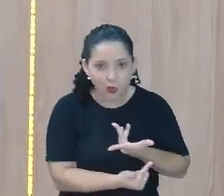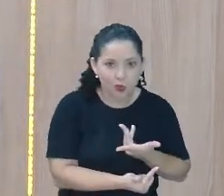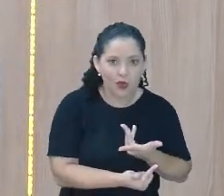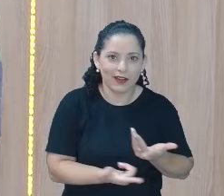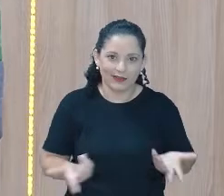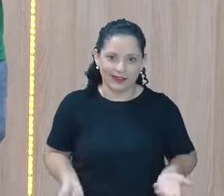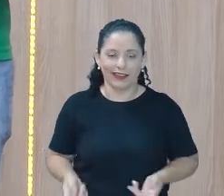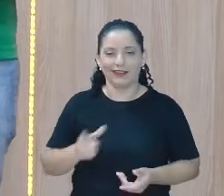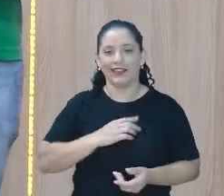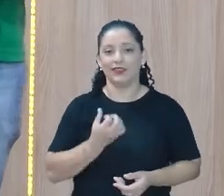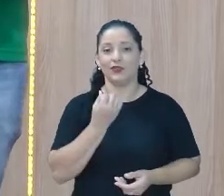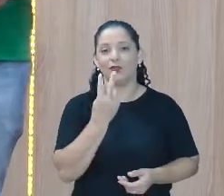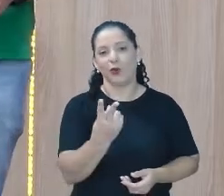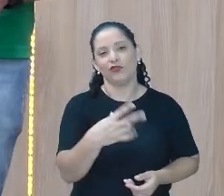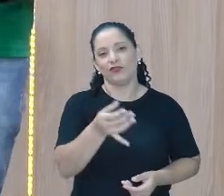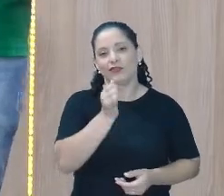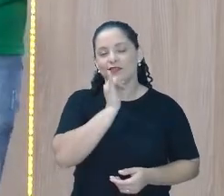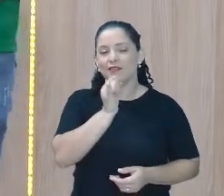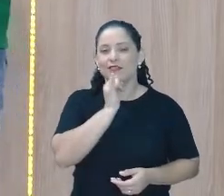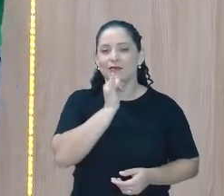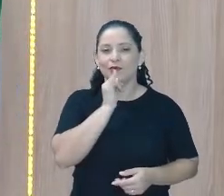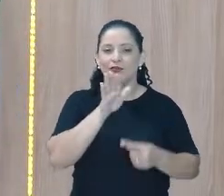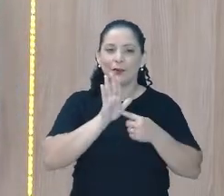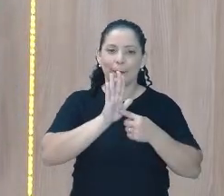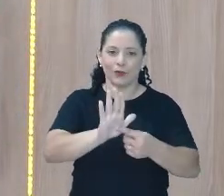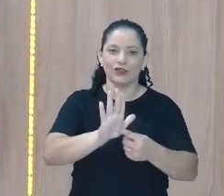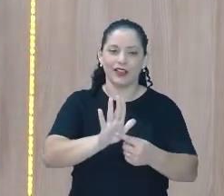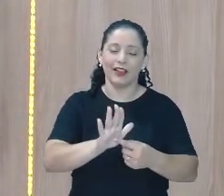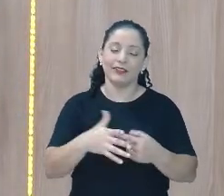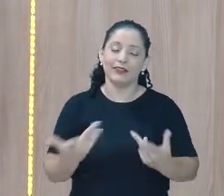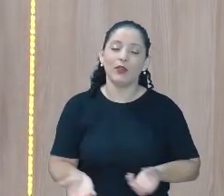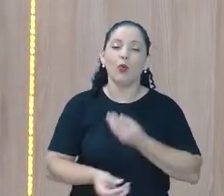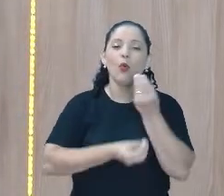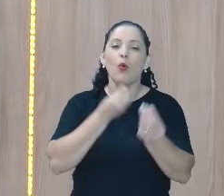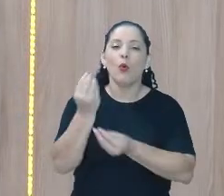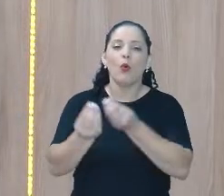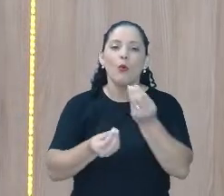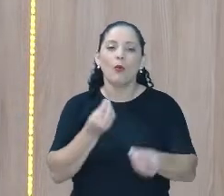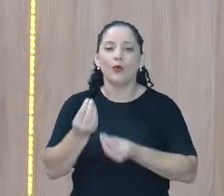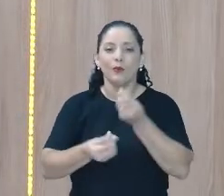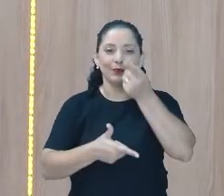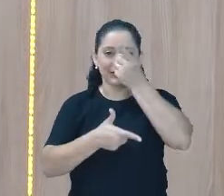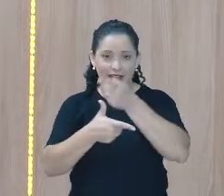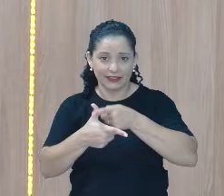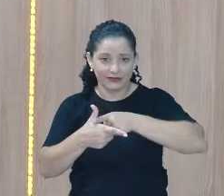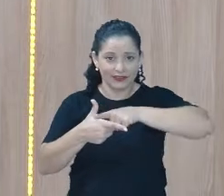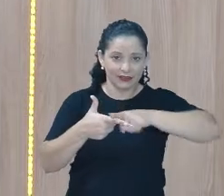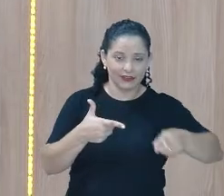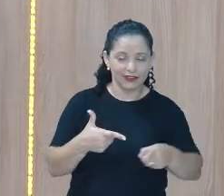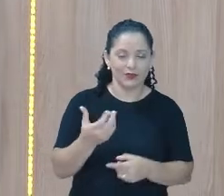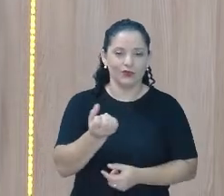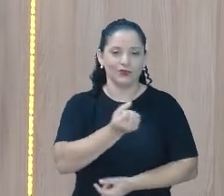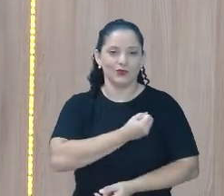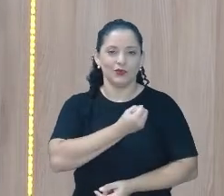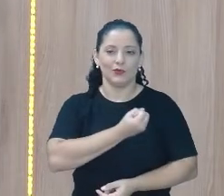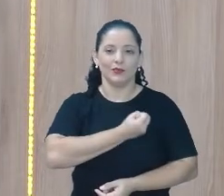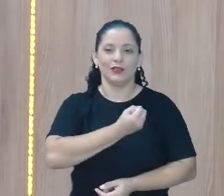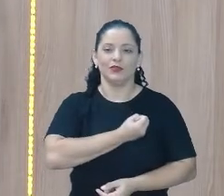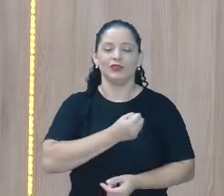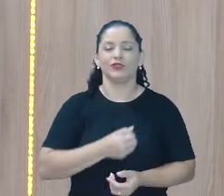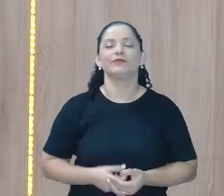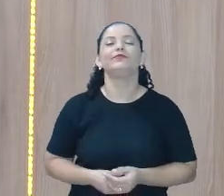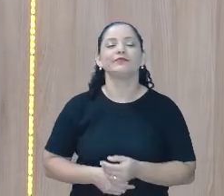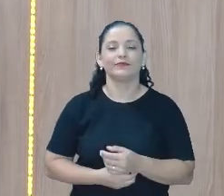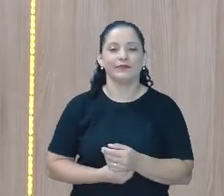aqui 2 exemplinhos para que a gente pratique aí essa questão da divisão, tá? Desses números,